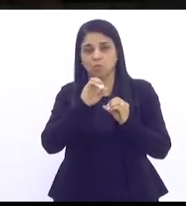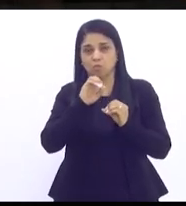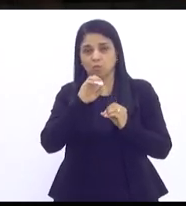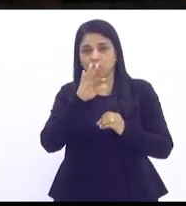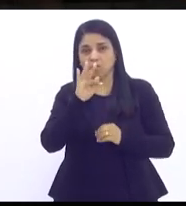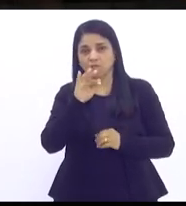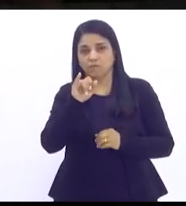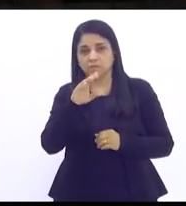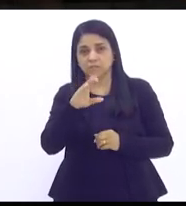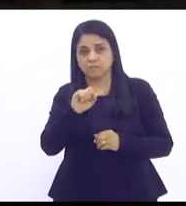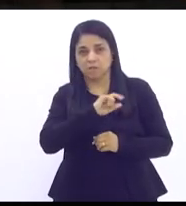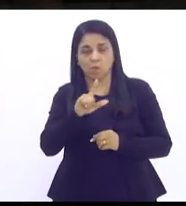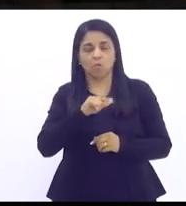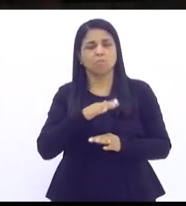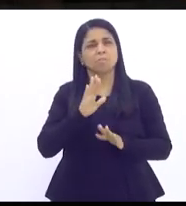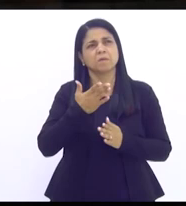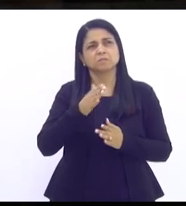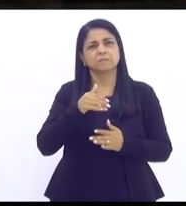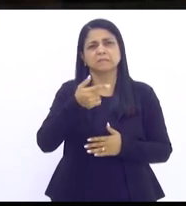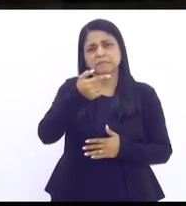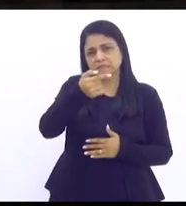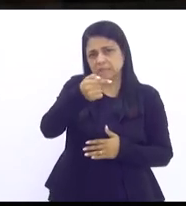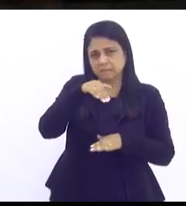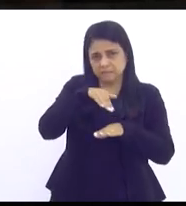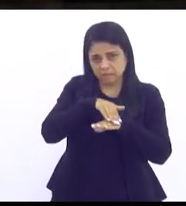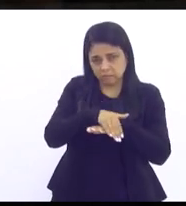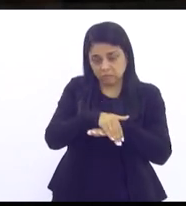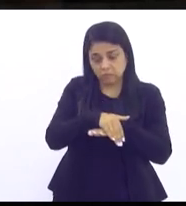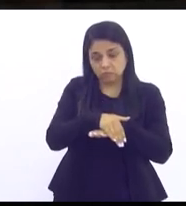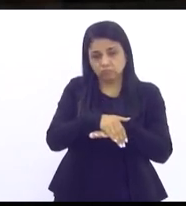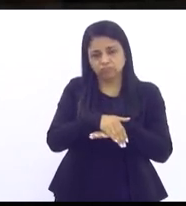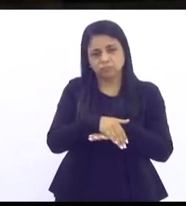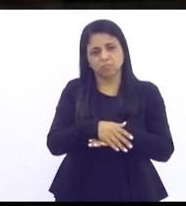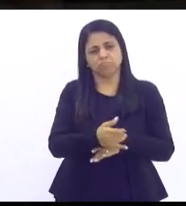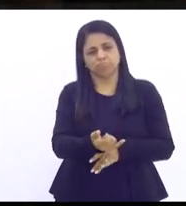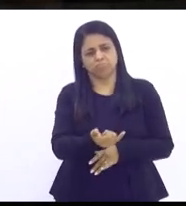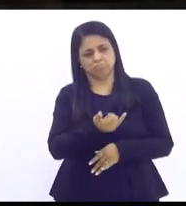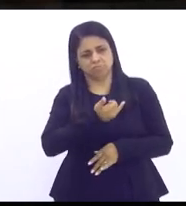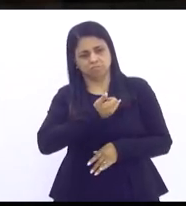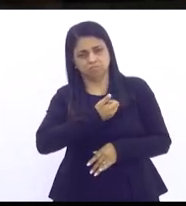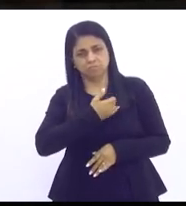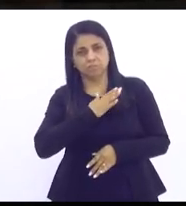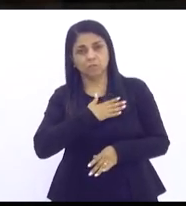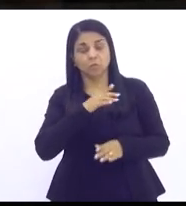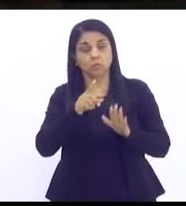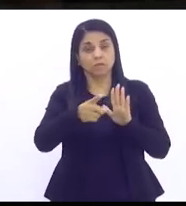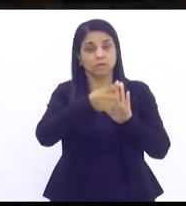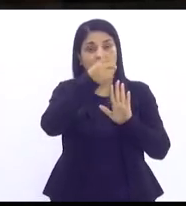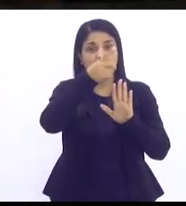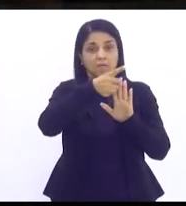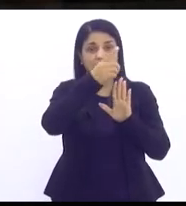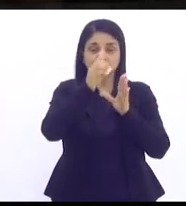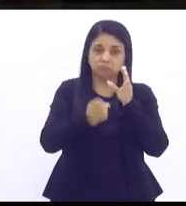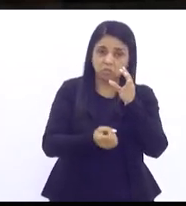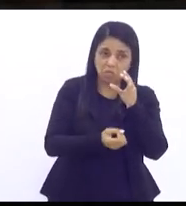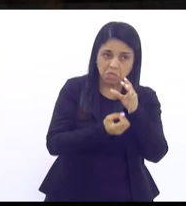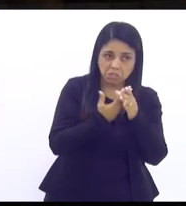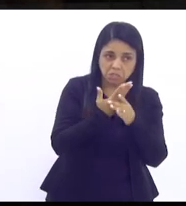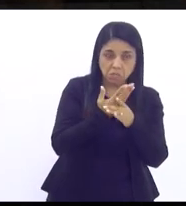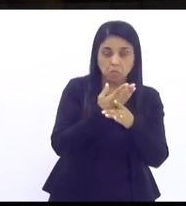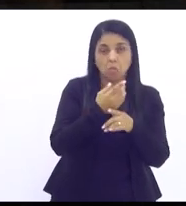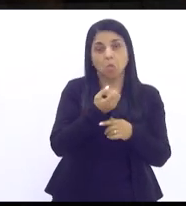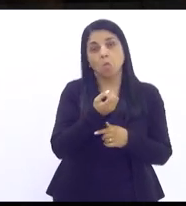19h30, eu tive conhecimento deste decreto, quer seja de criação, quer seja